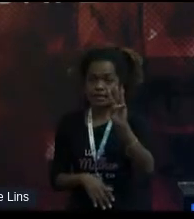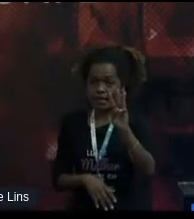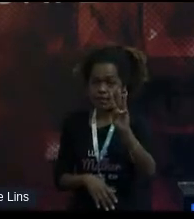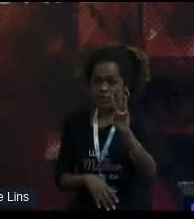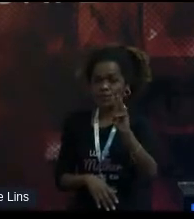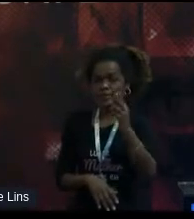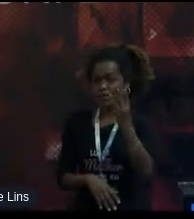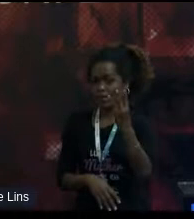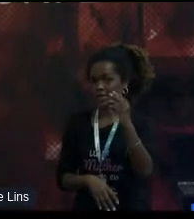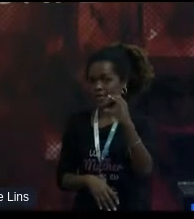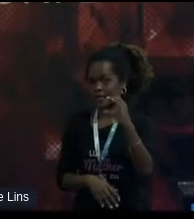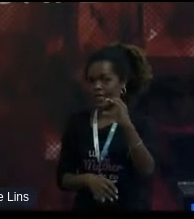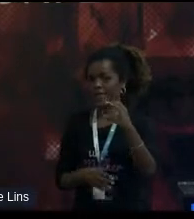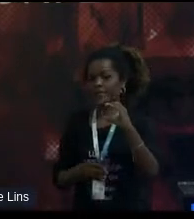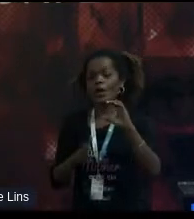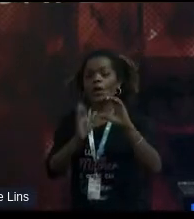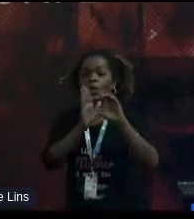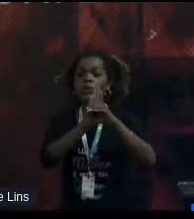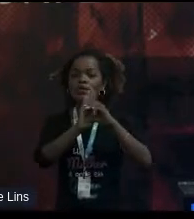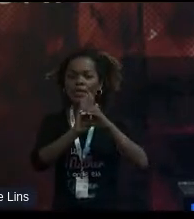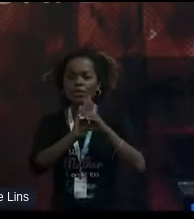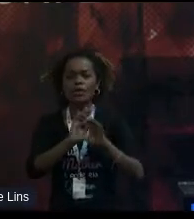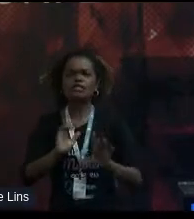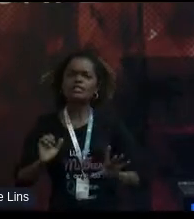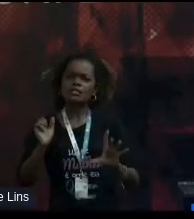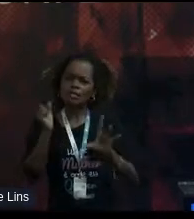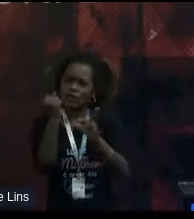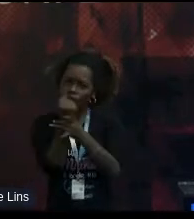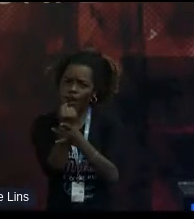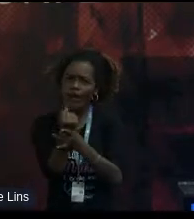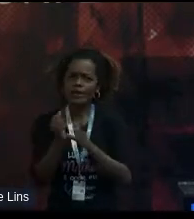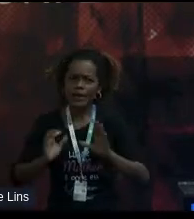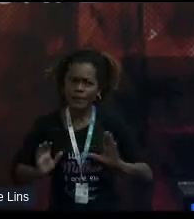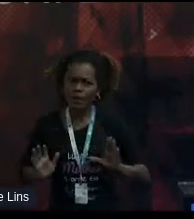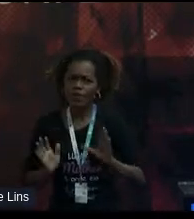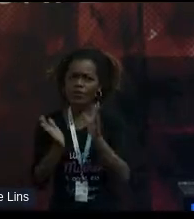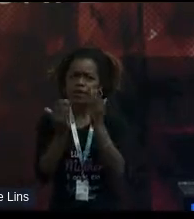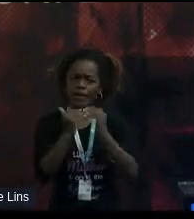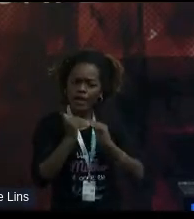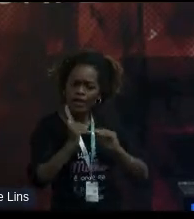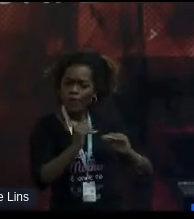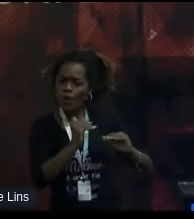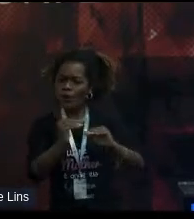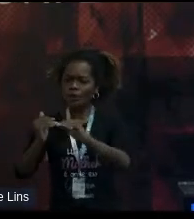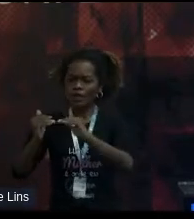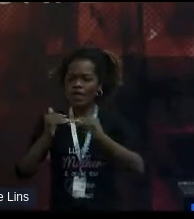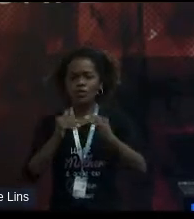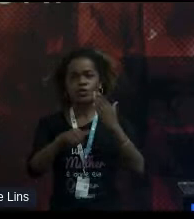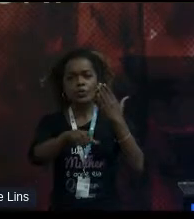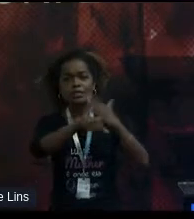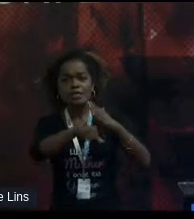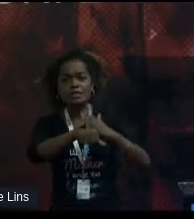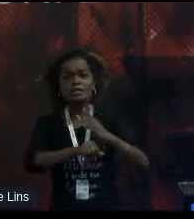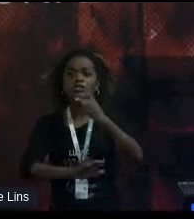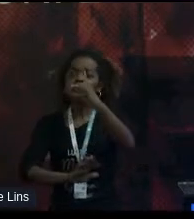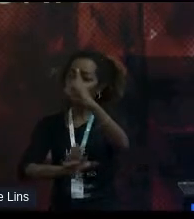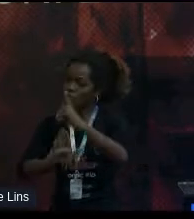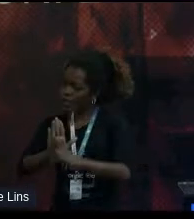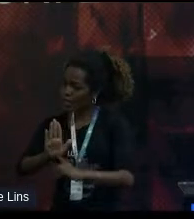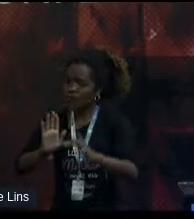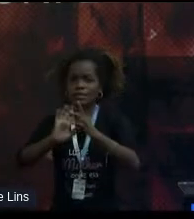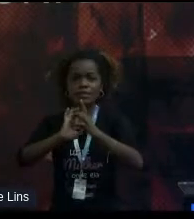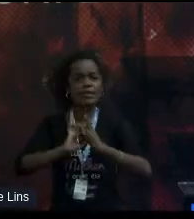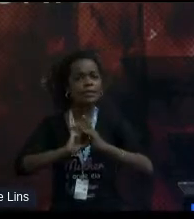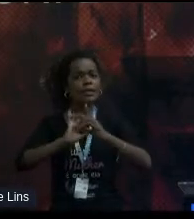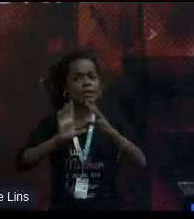é destinada a segurar e a promover em condições de igualdade o exercício dos direitos e das liberdades fundamentais